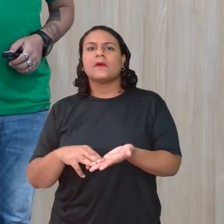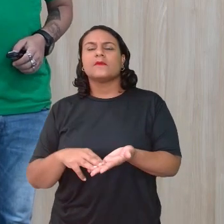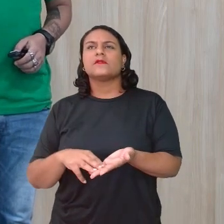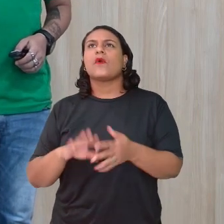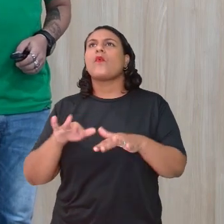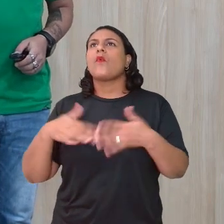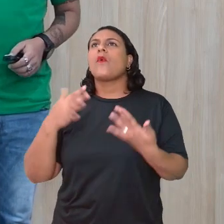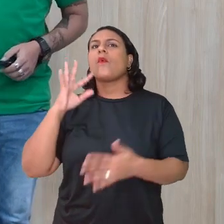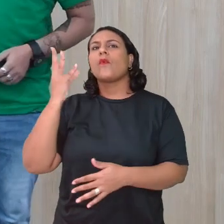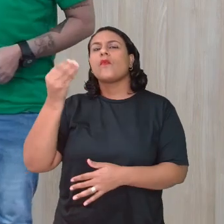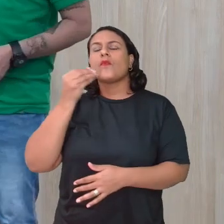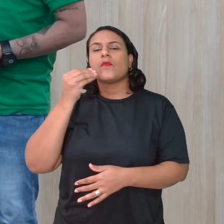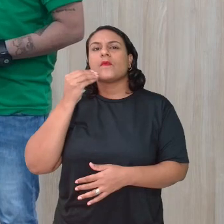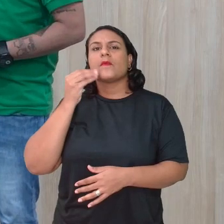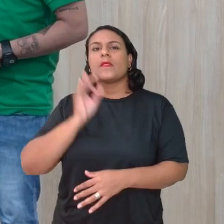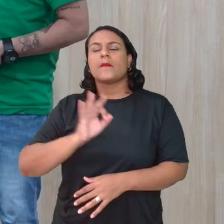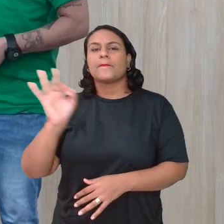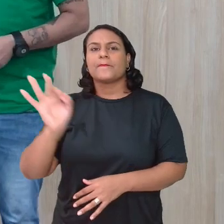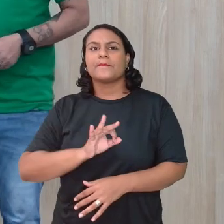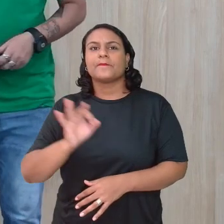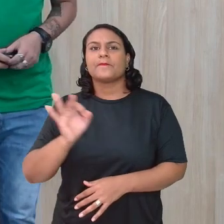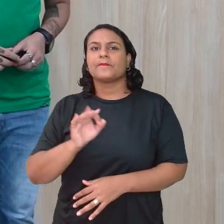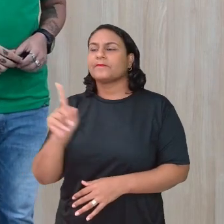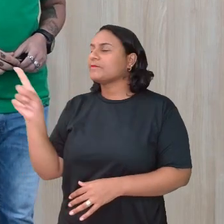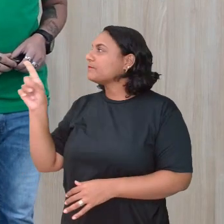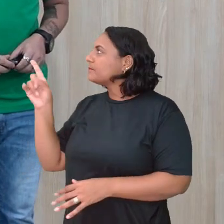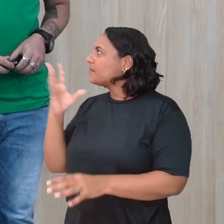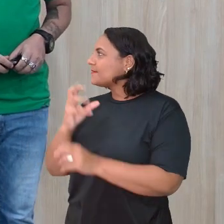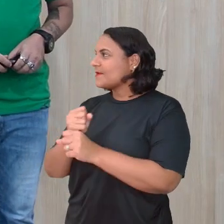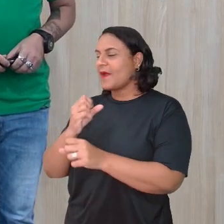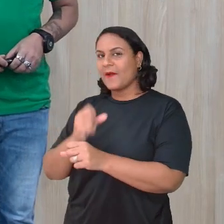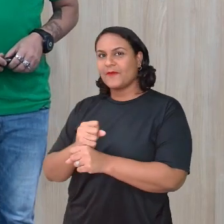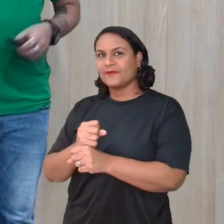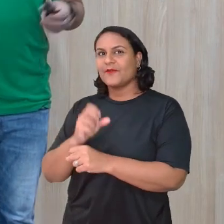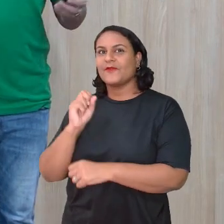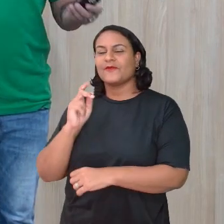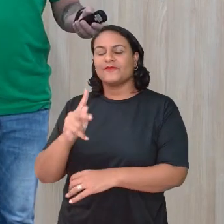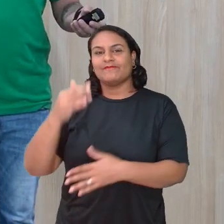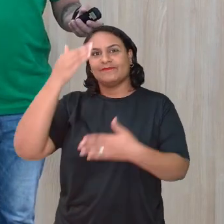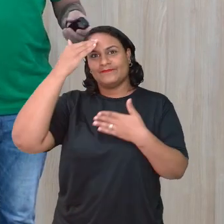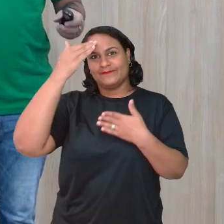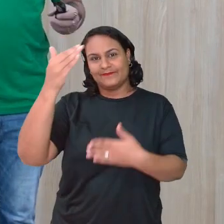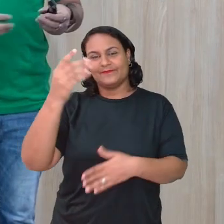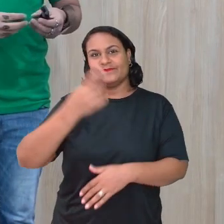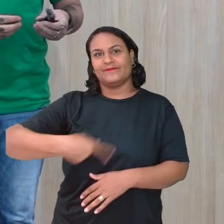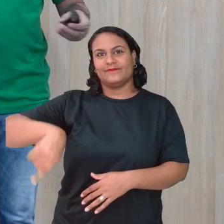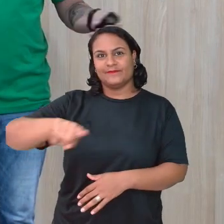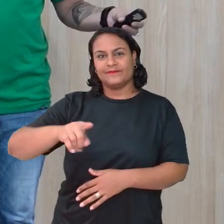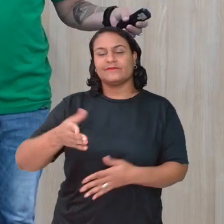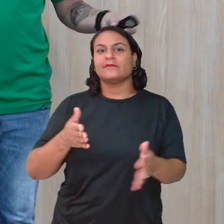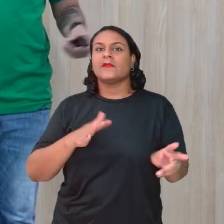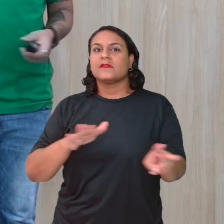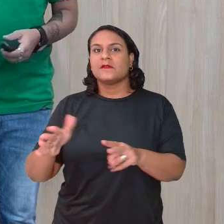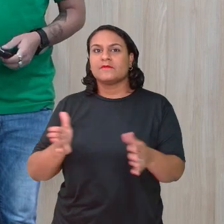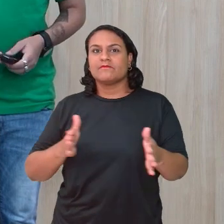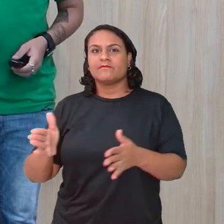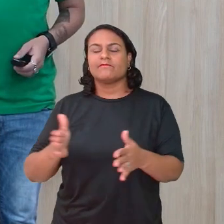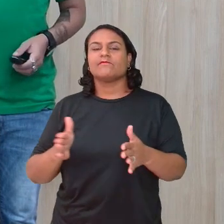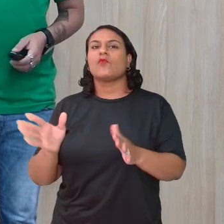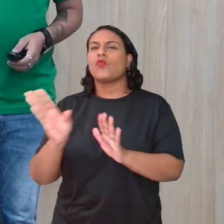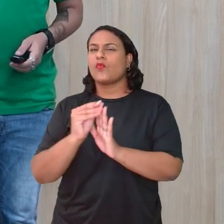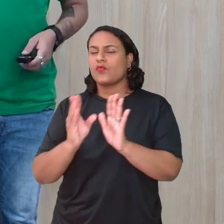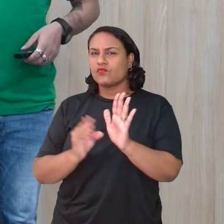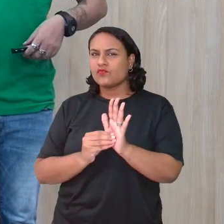em porcentagem dessa situação aí, tá bom? Eu queria agradecer vocês. Durante essa semana a gente estudou um assunto